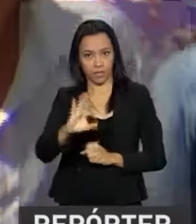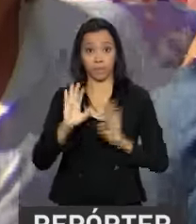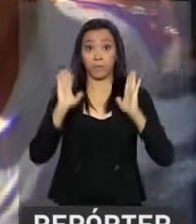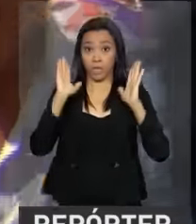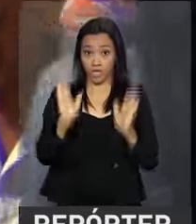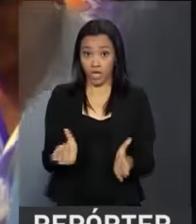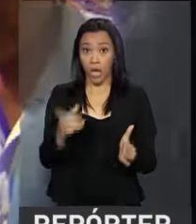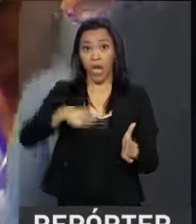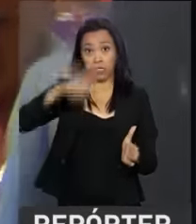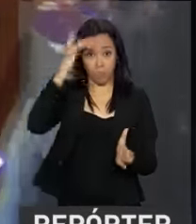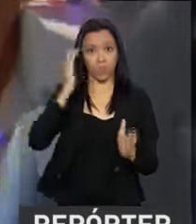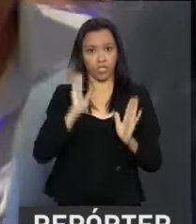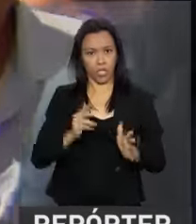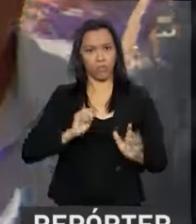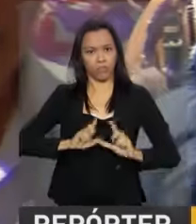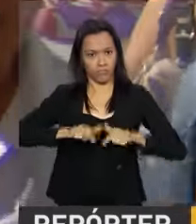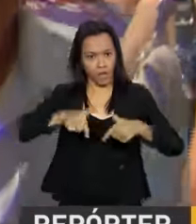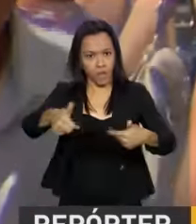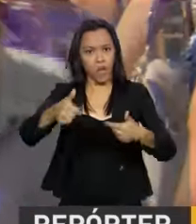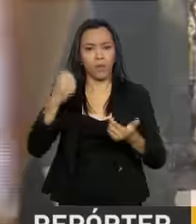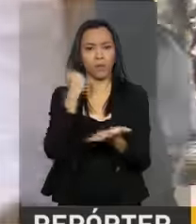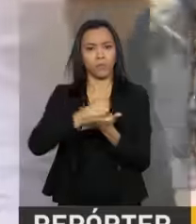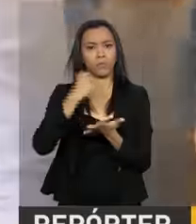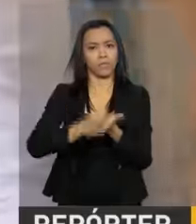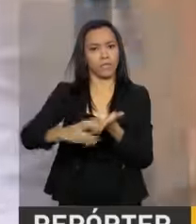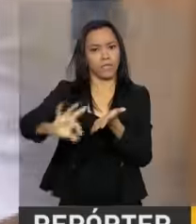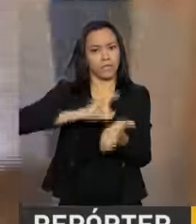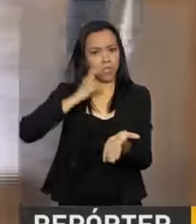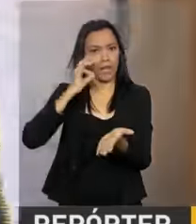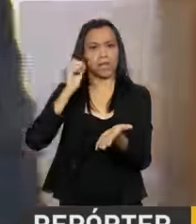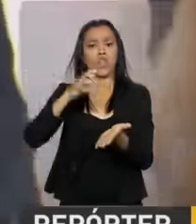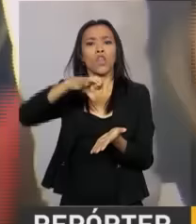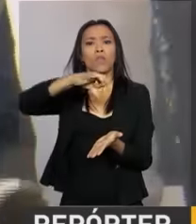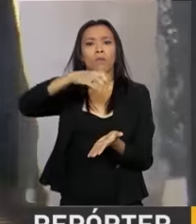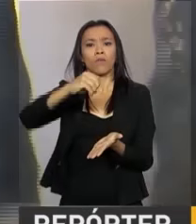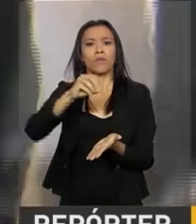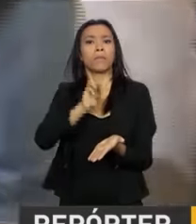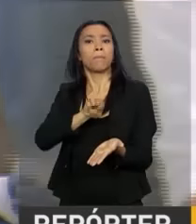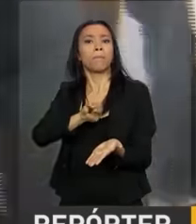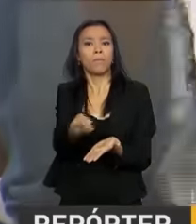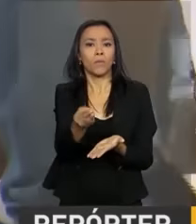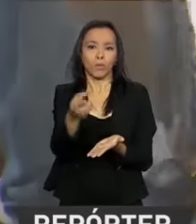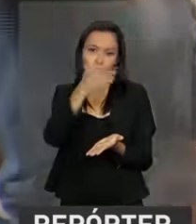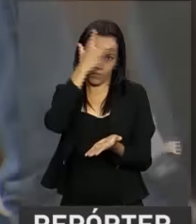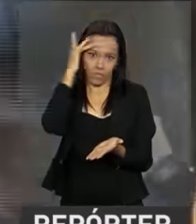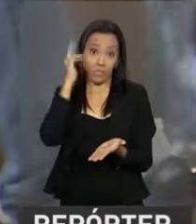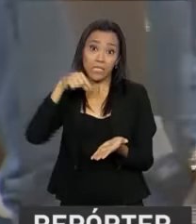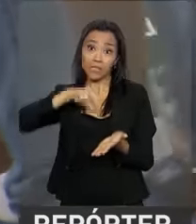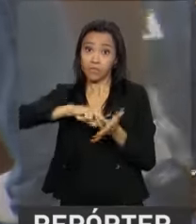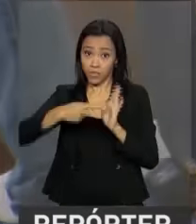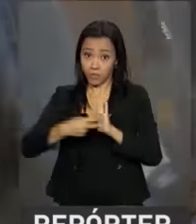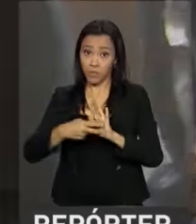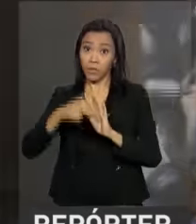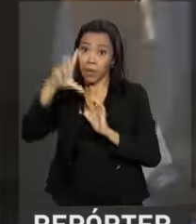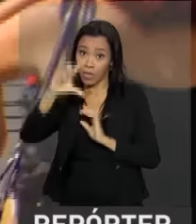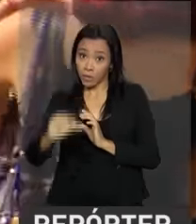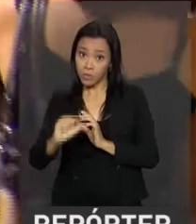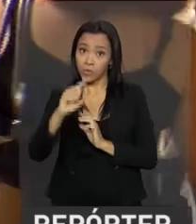a população que trabalha com carteira assinada soma quase 90 milhões de pessoas, o que representa uma redução